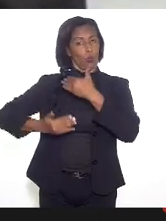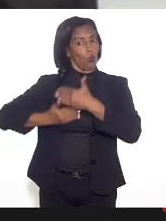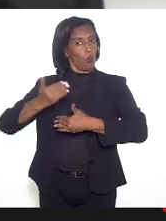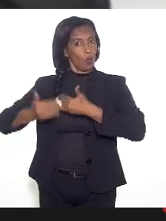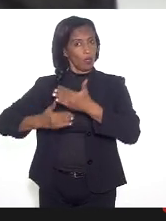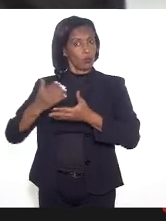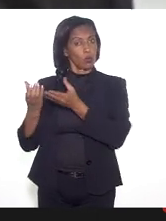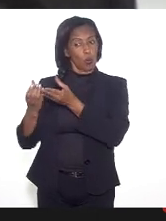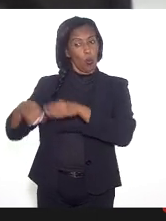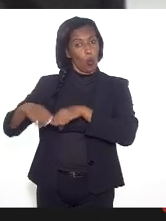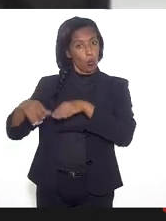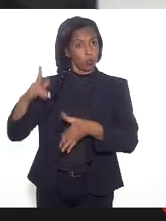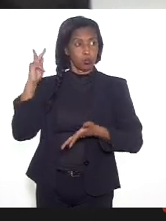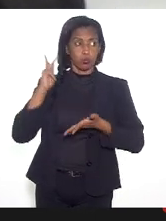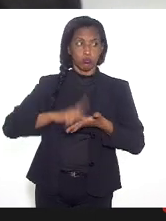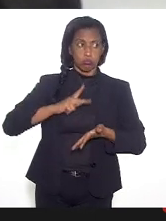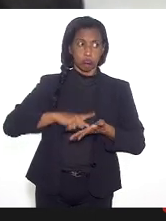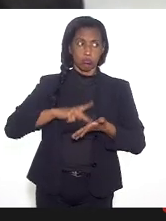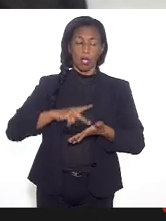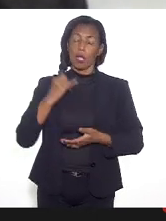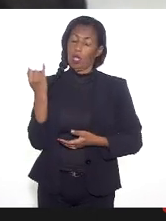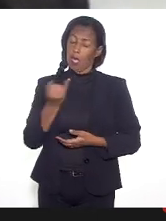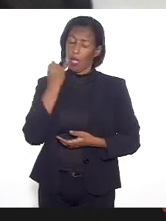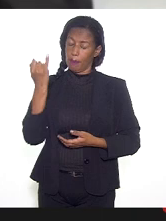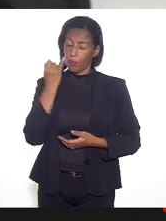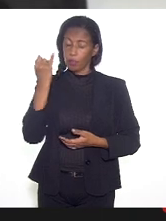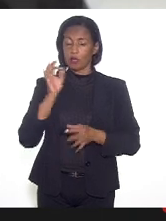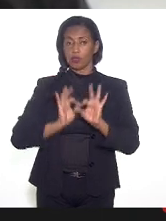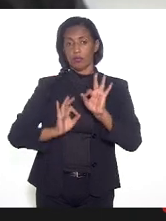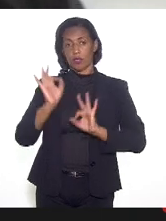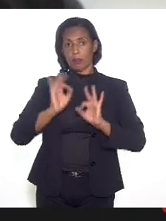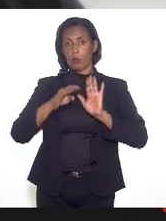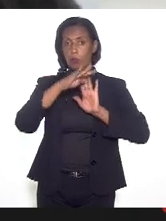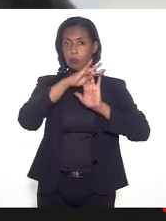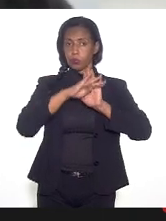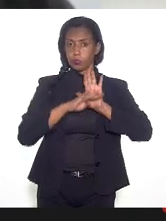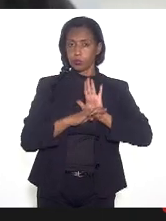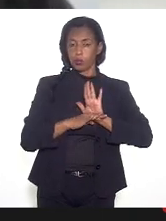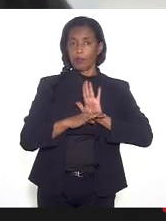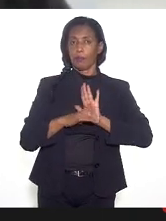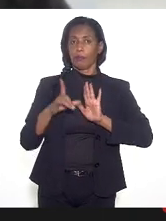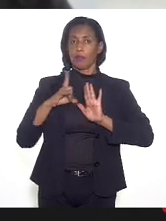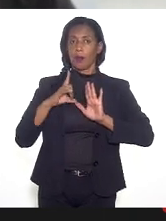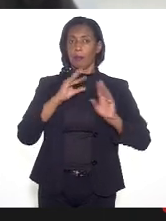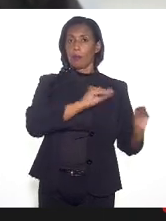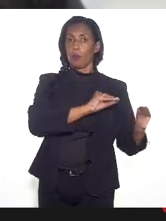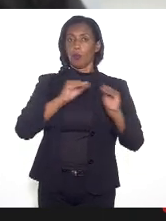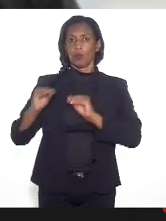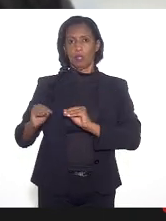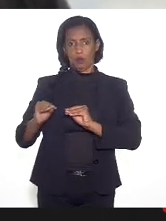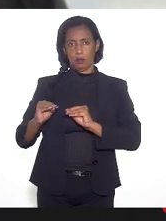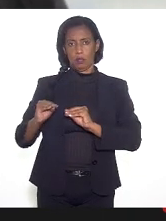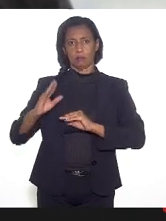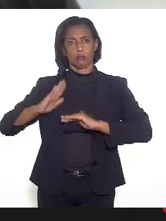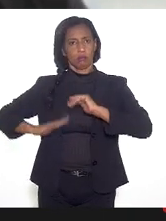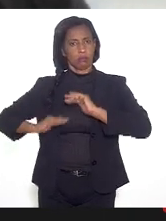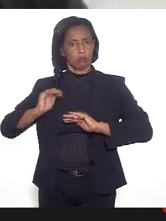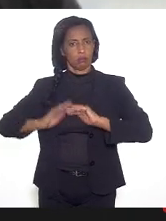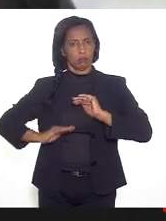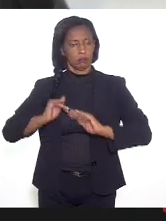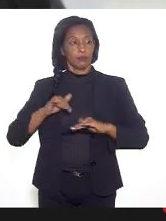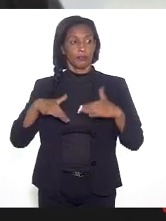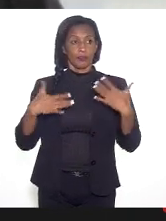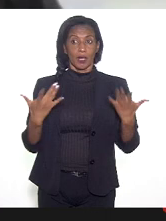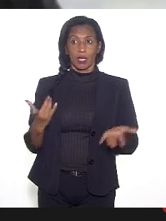seu concurso original. É importante que a gente faça essa programação para a migração na carreira. Ainda ficou pendente,